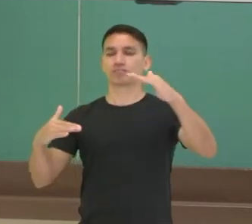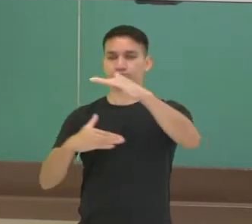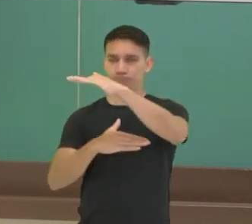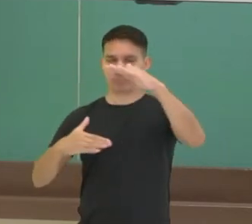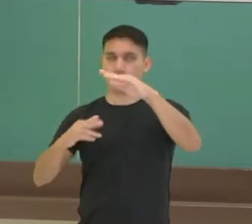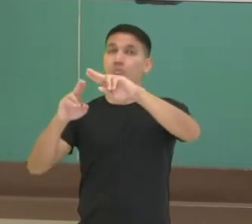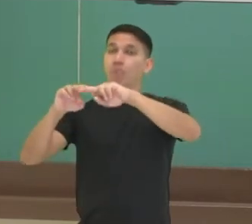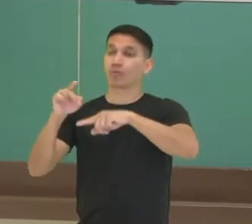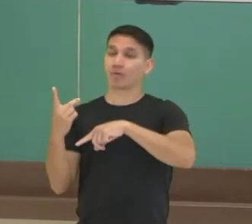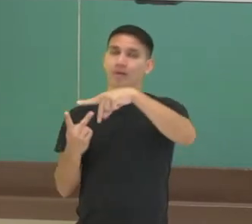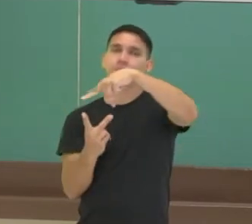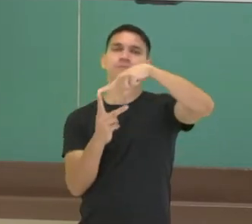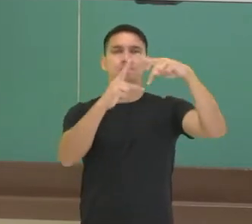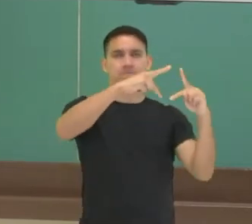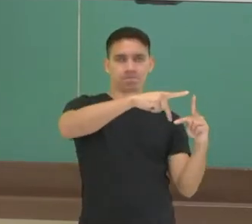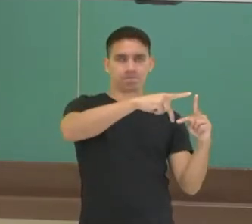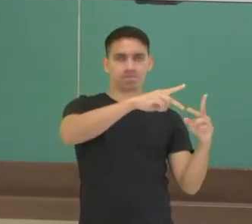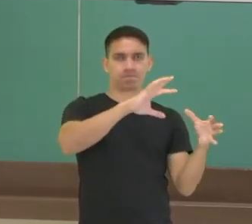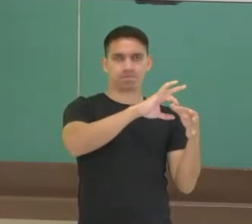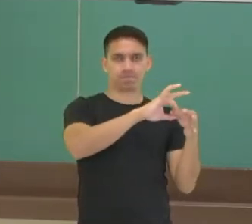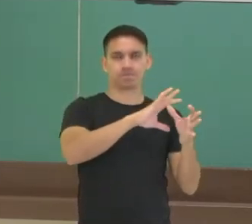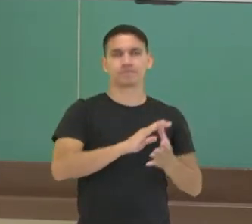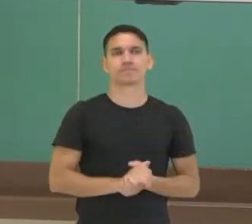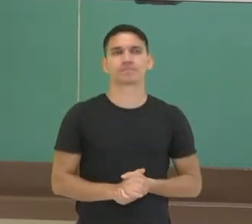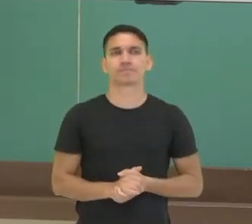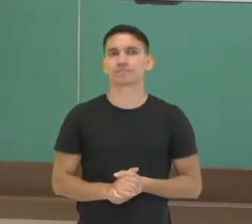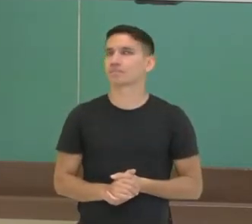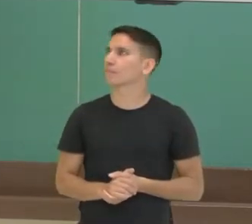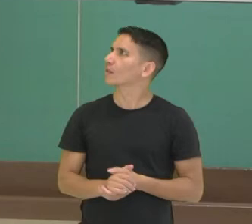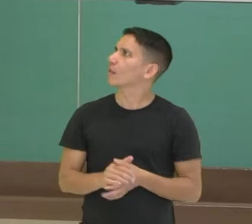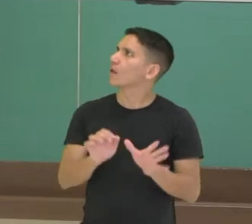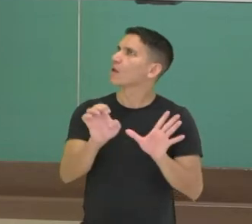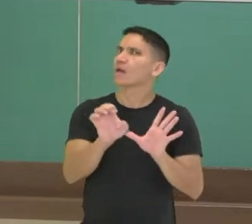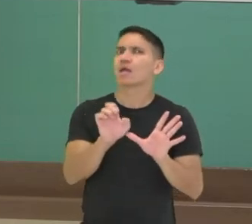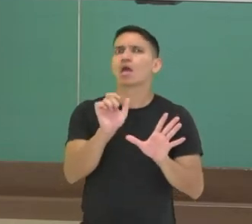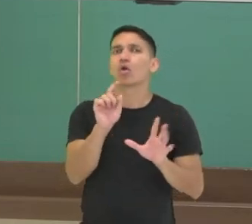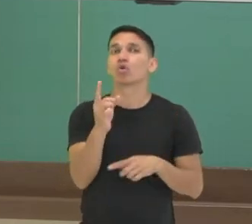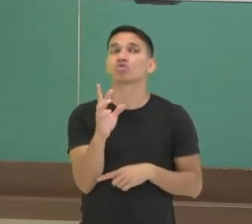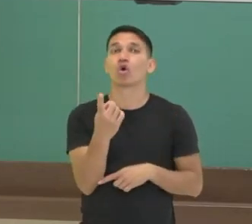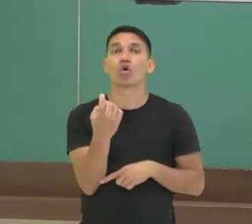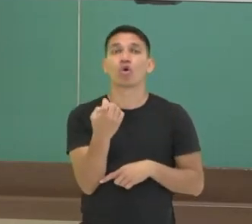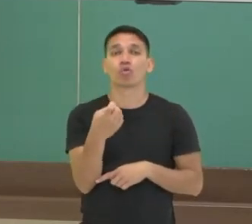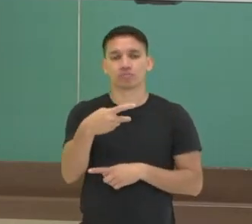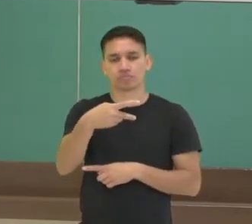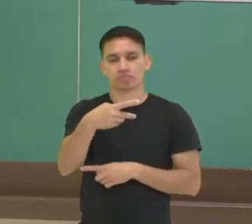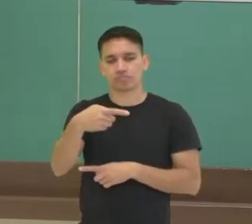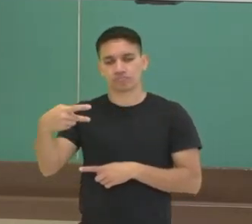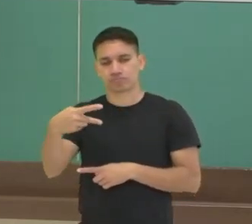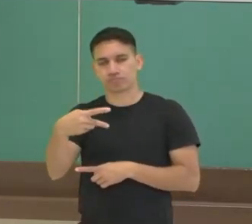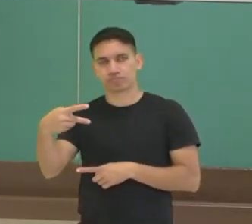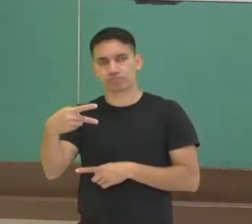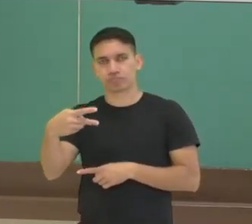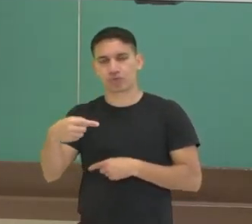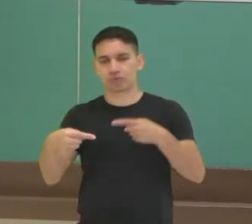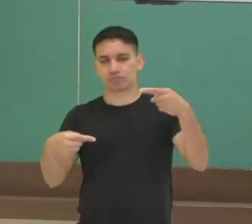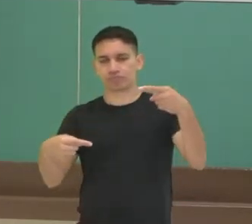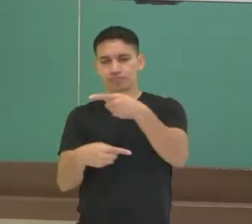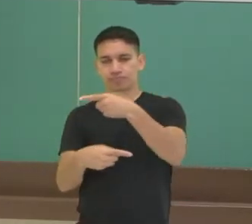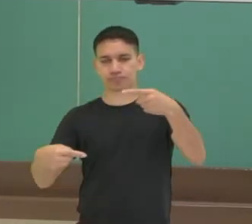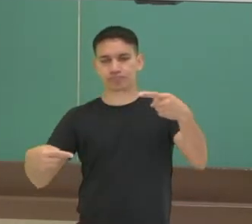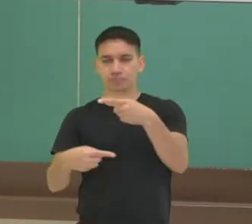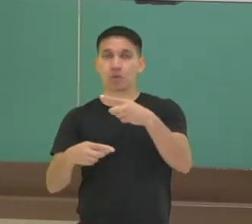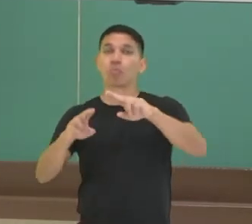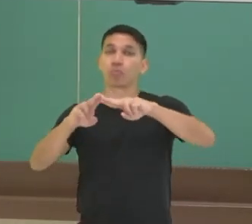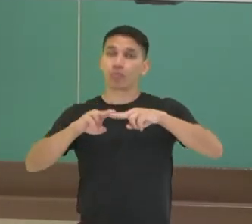um paralelogramo. O E tem apenas um par de lados paralelos aqui na horizontal. Então ele é